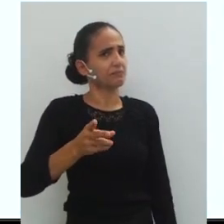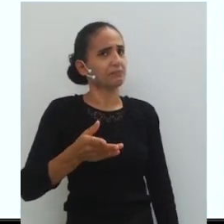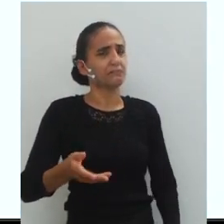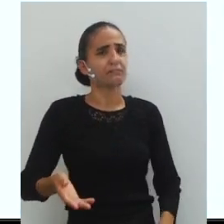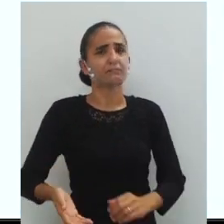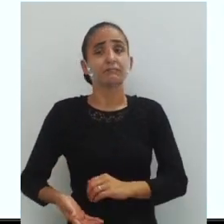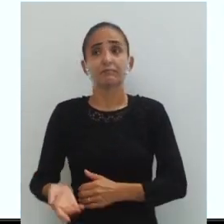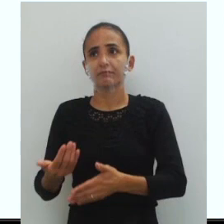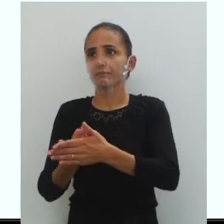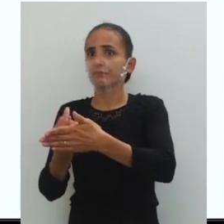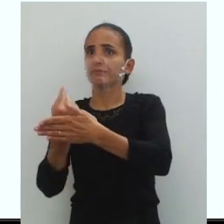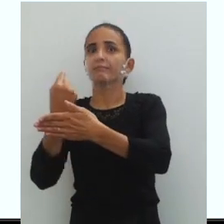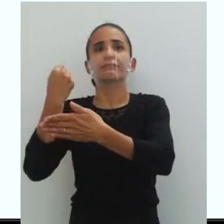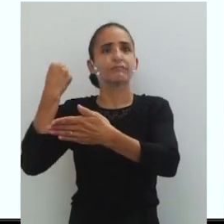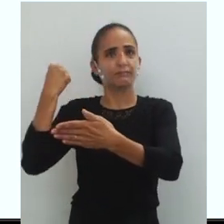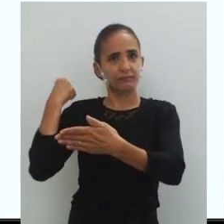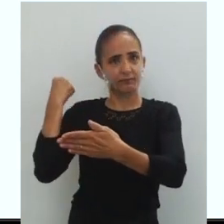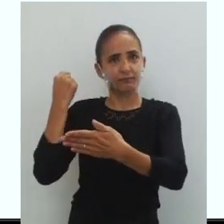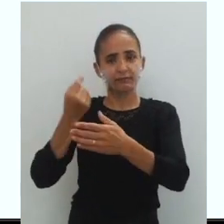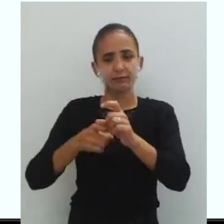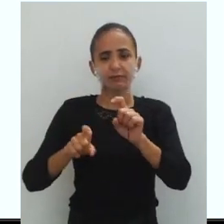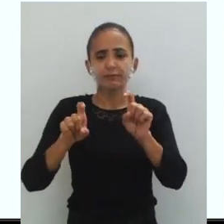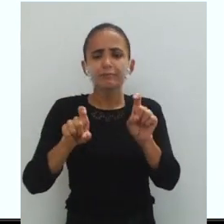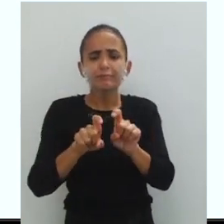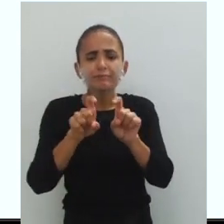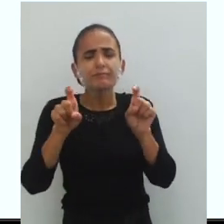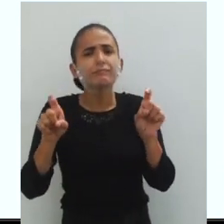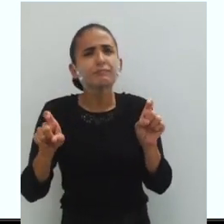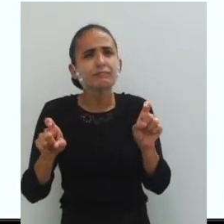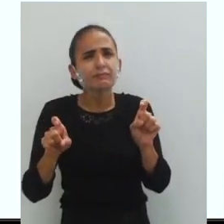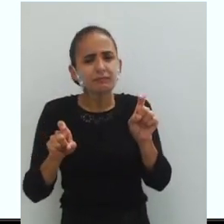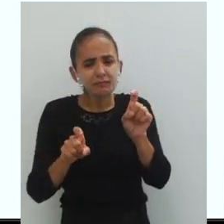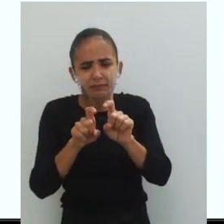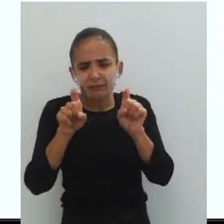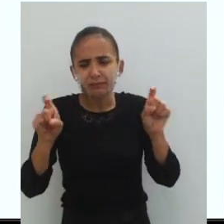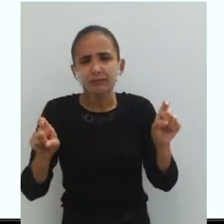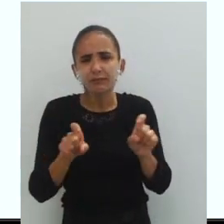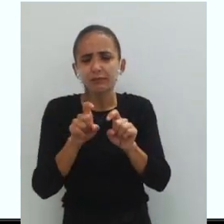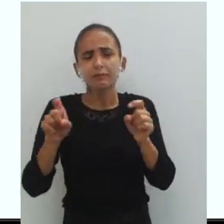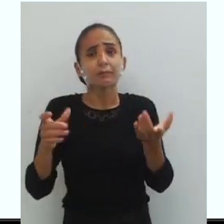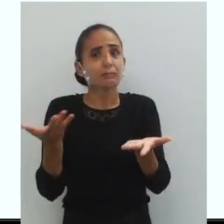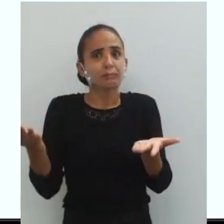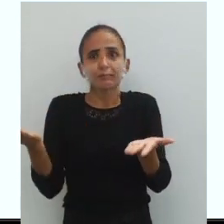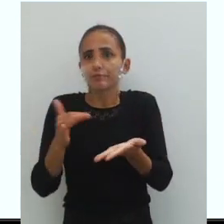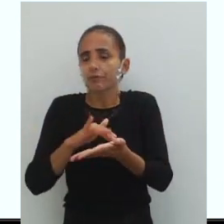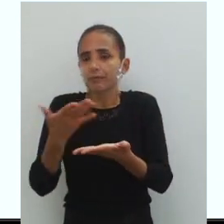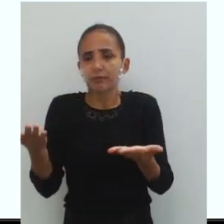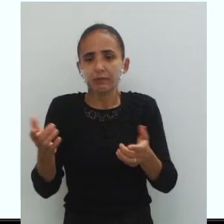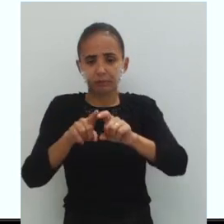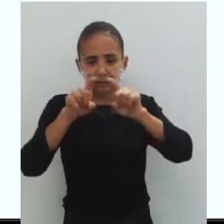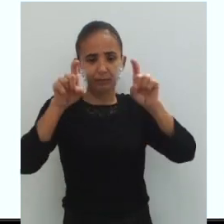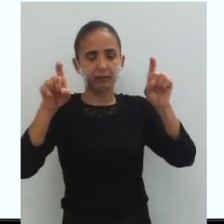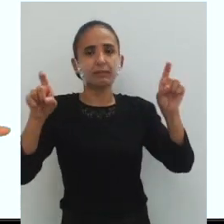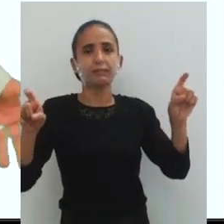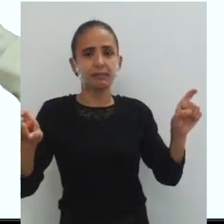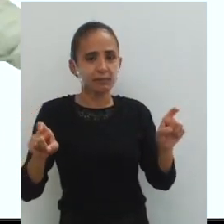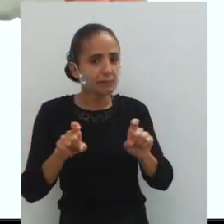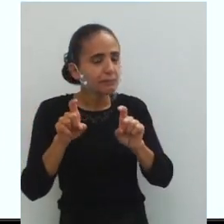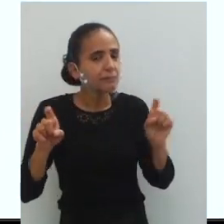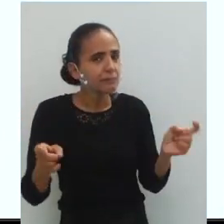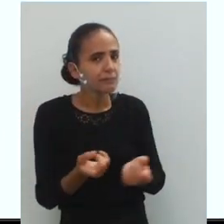né? Antigamente, pessoal, o computador, eles eram tão grandes que eles praticamente ocupavam